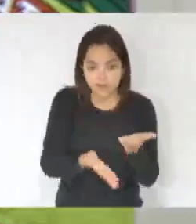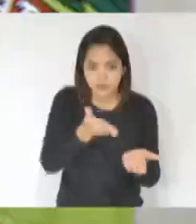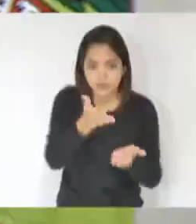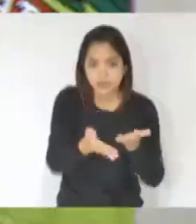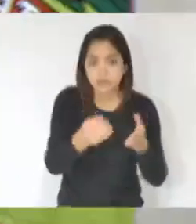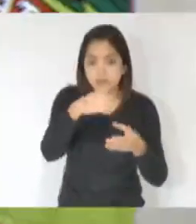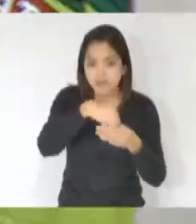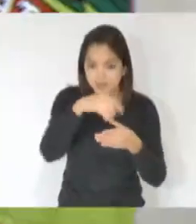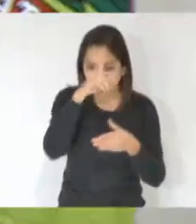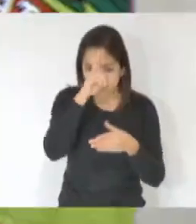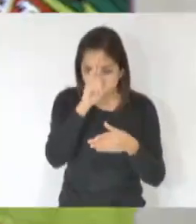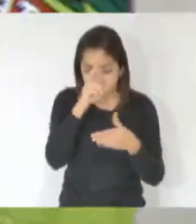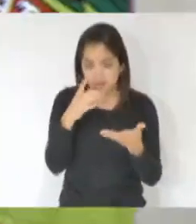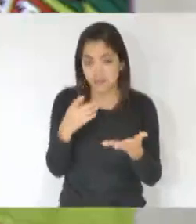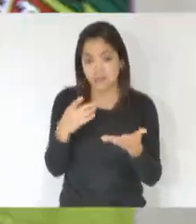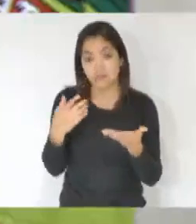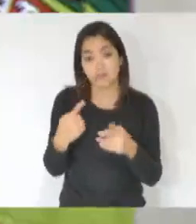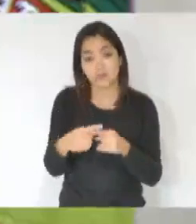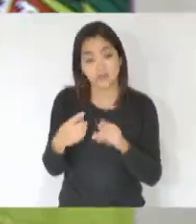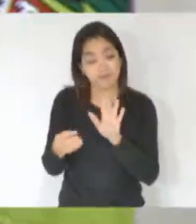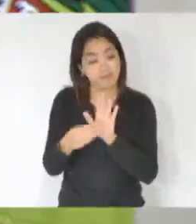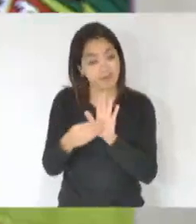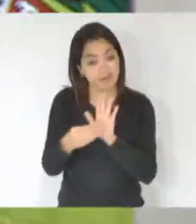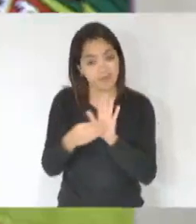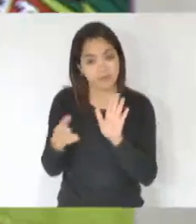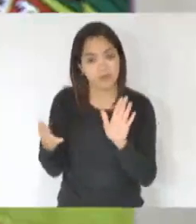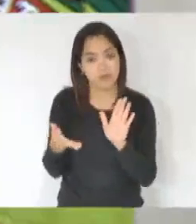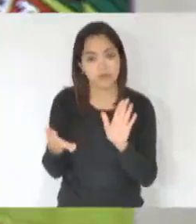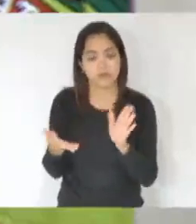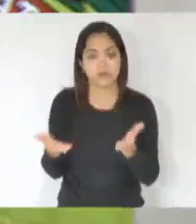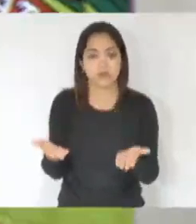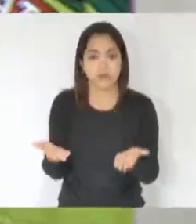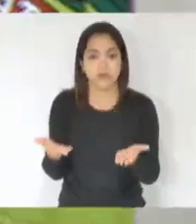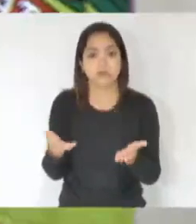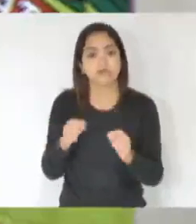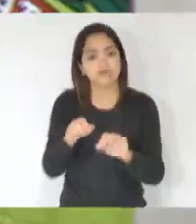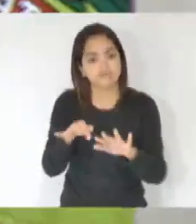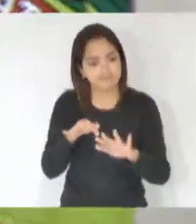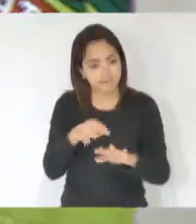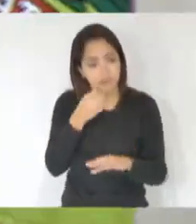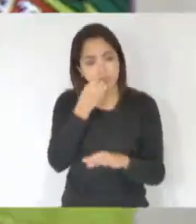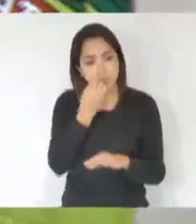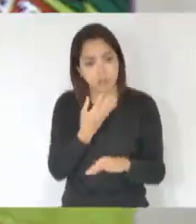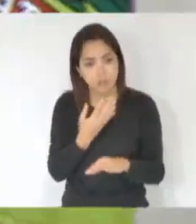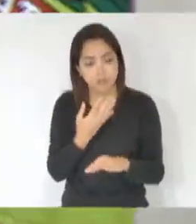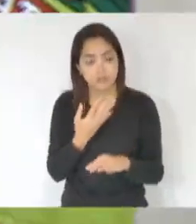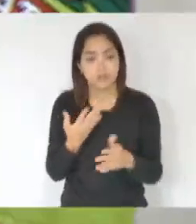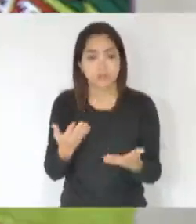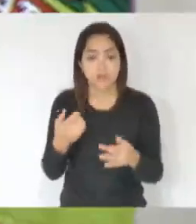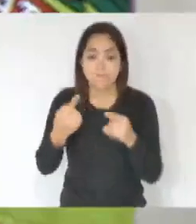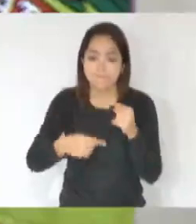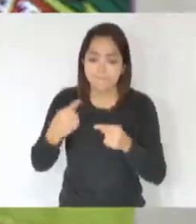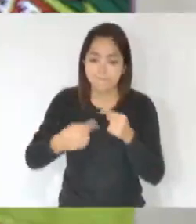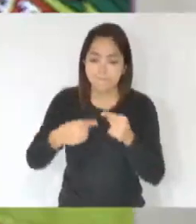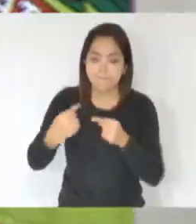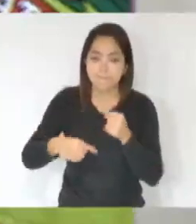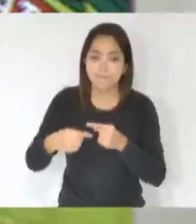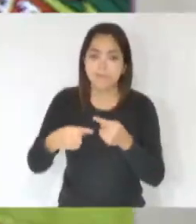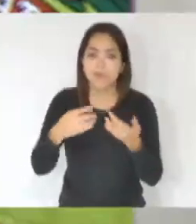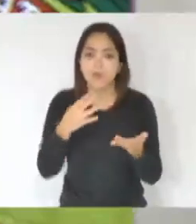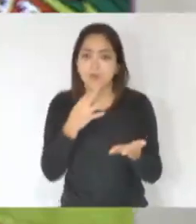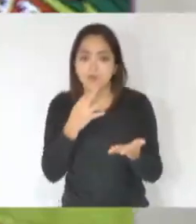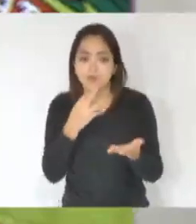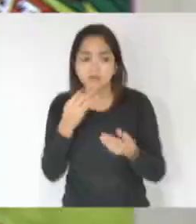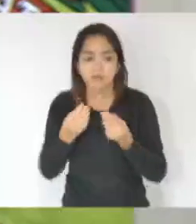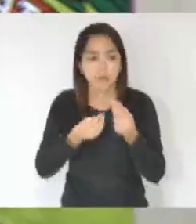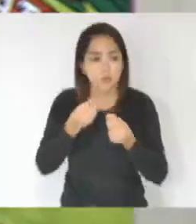uma coisa que nos falta hoje. Então, acho que foi uma audiência bastante produtiva nesse sentido, para que a gente também pudesse conhecer um pouco